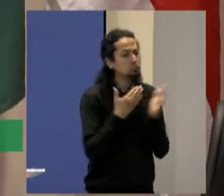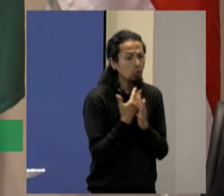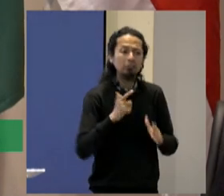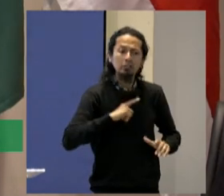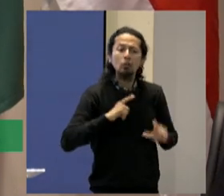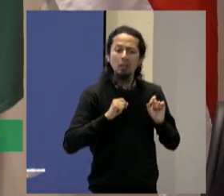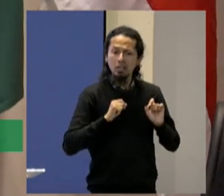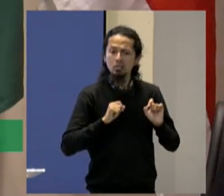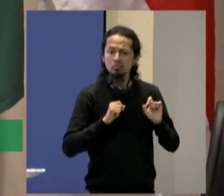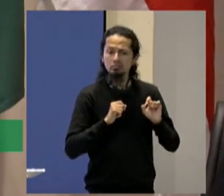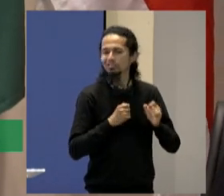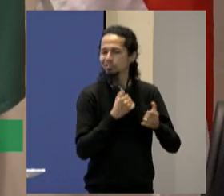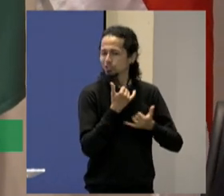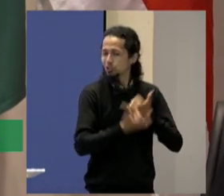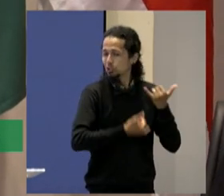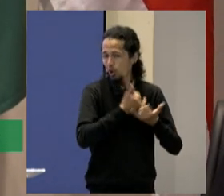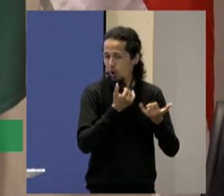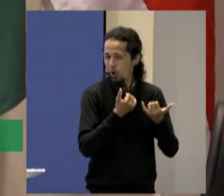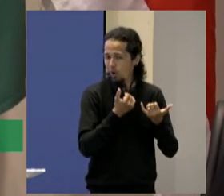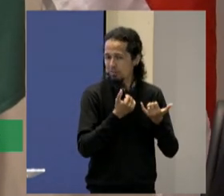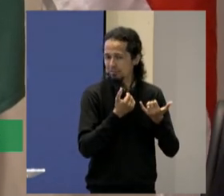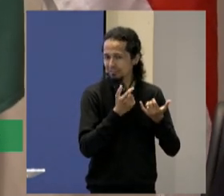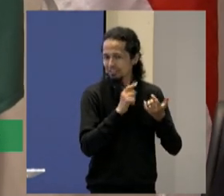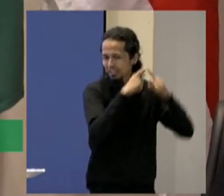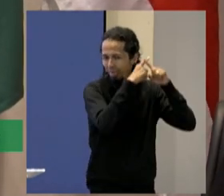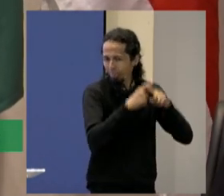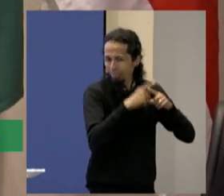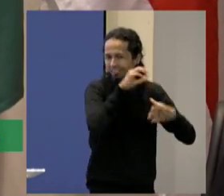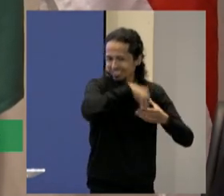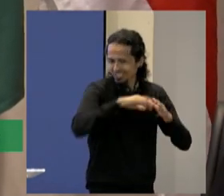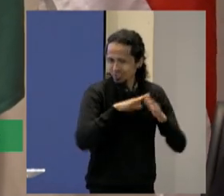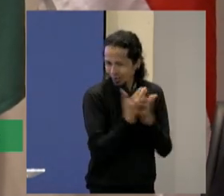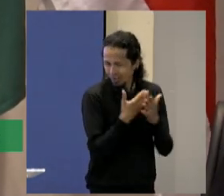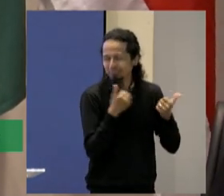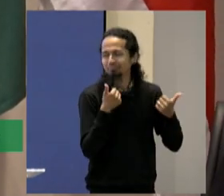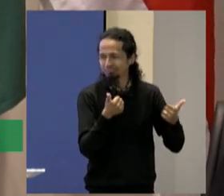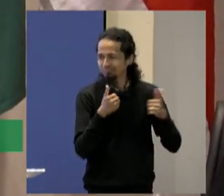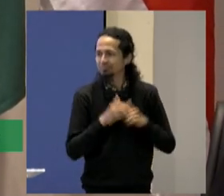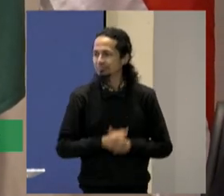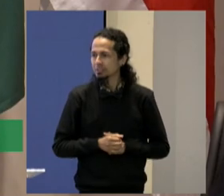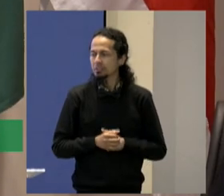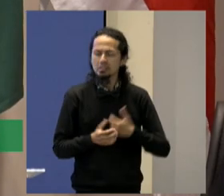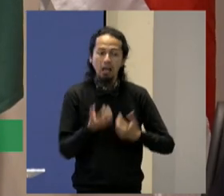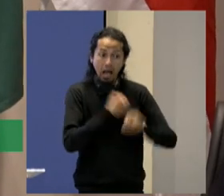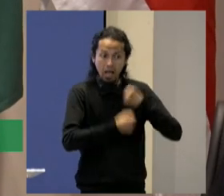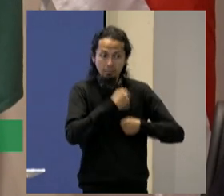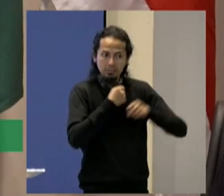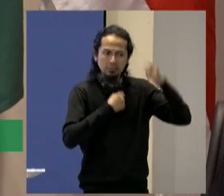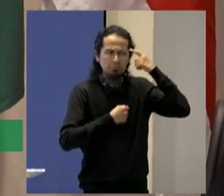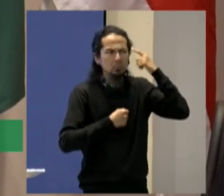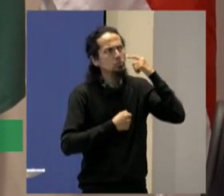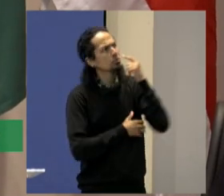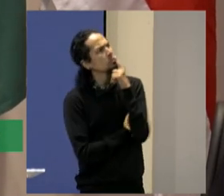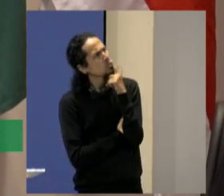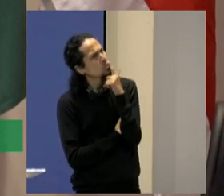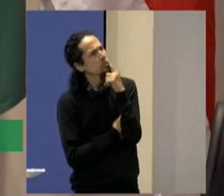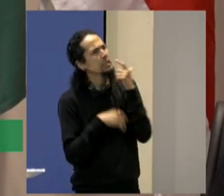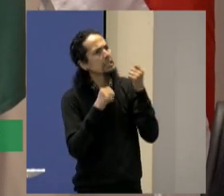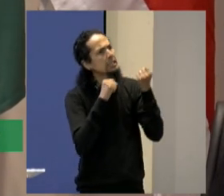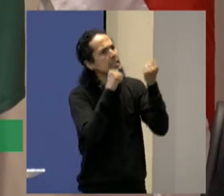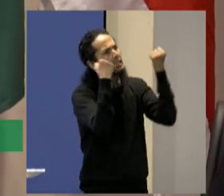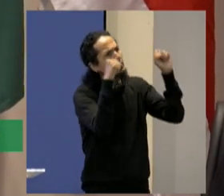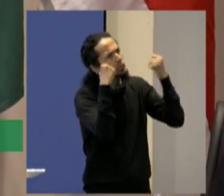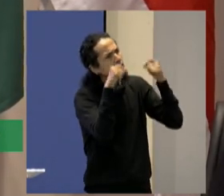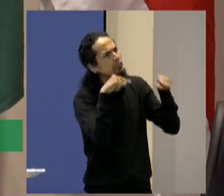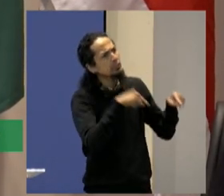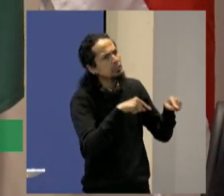ano passado a gente estava pensando também em estar fazendo essa discussão dentro da área de educação física, que é fundamental, a gente